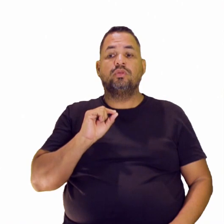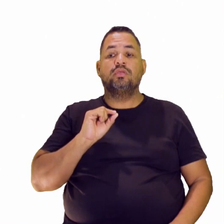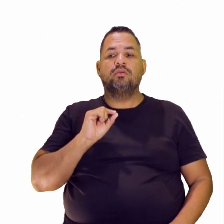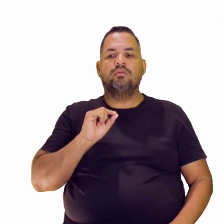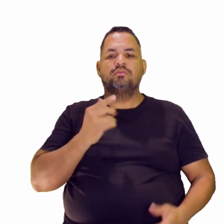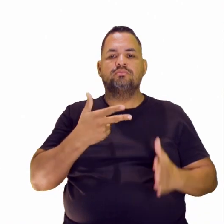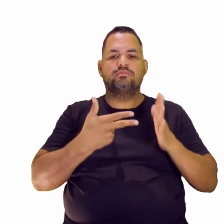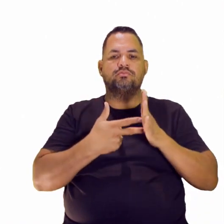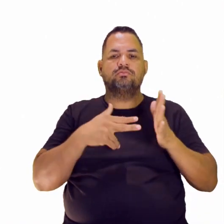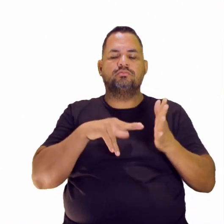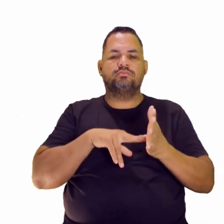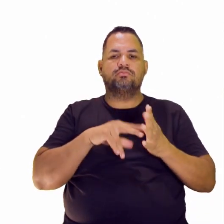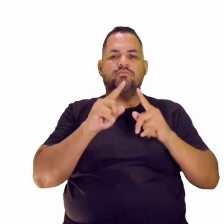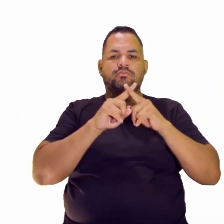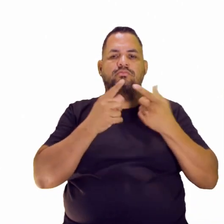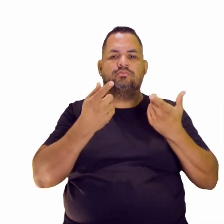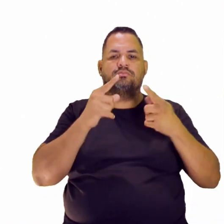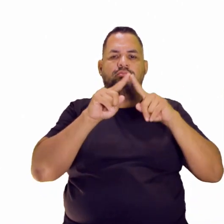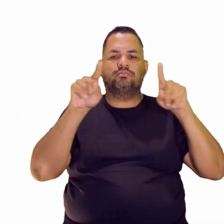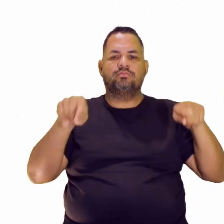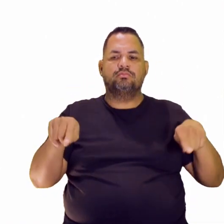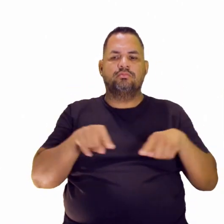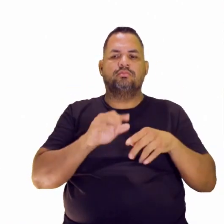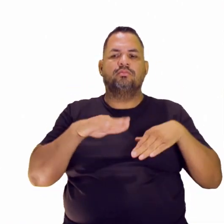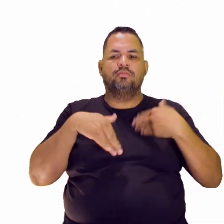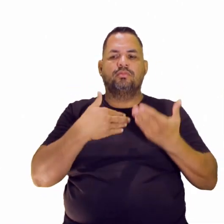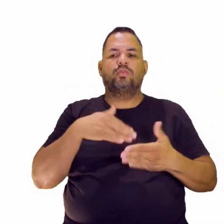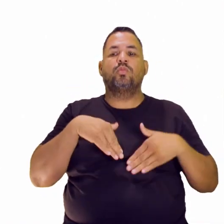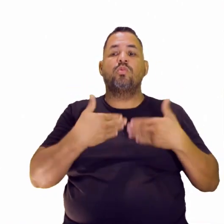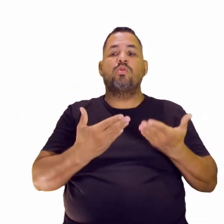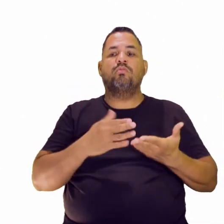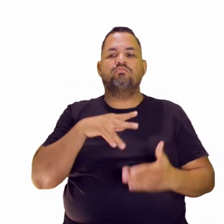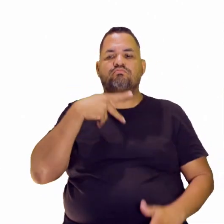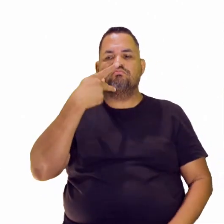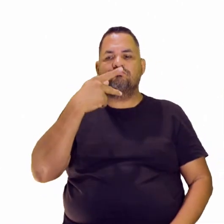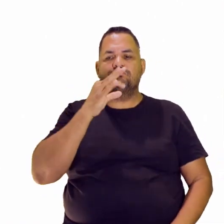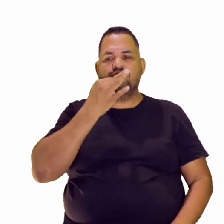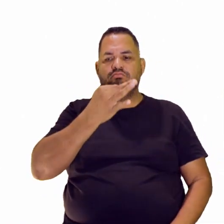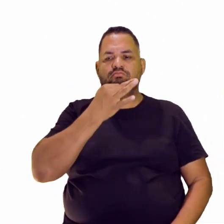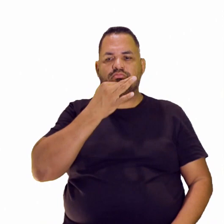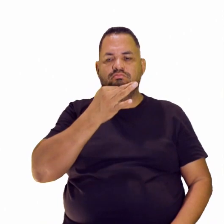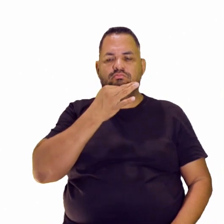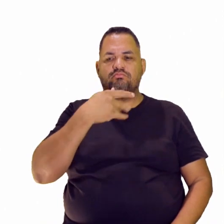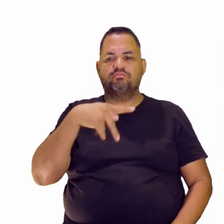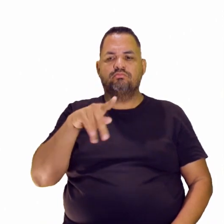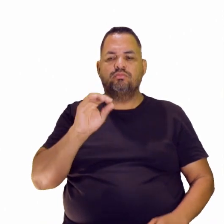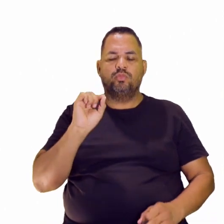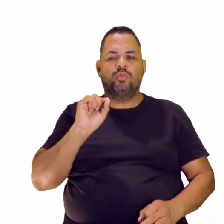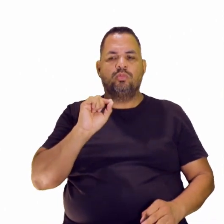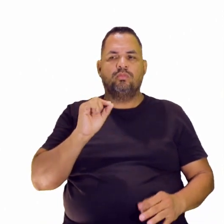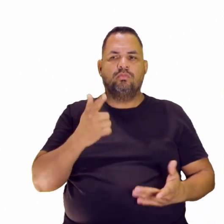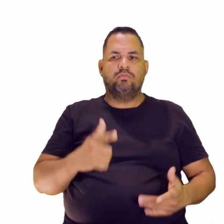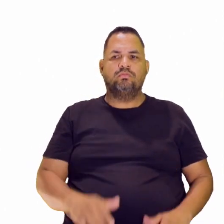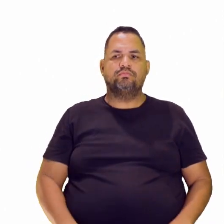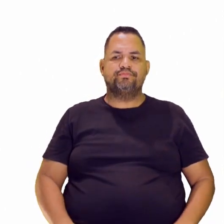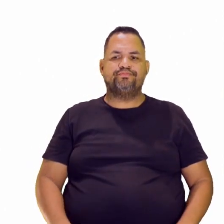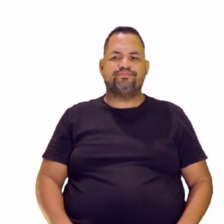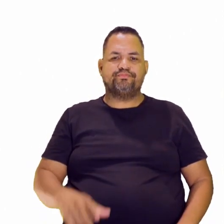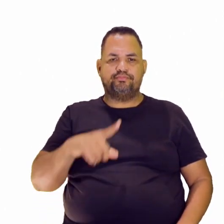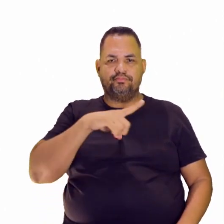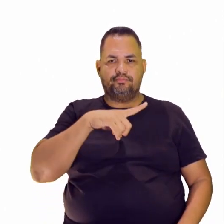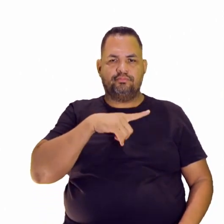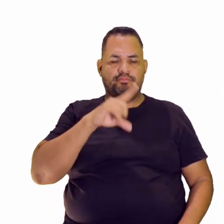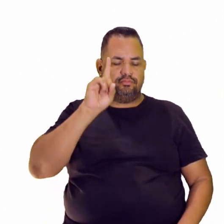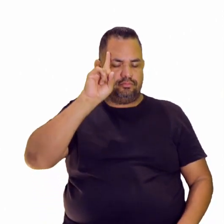quadro, né? Qual é a sua opinião, assim, como foi que ele teve